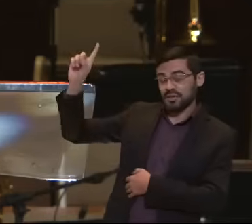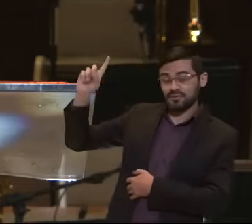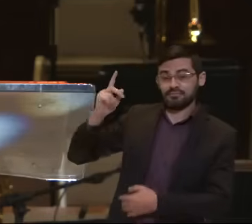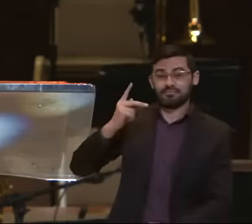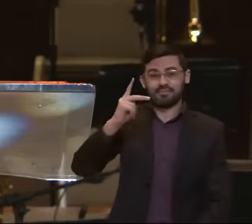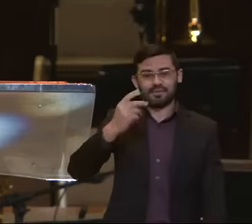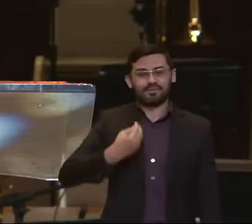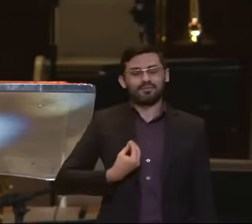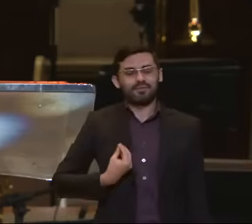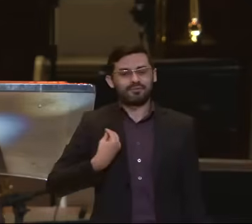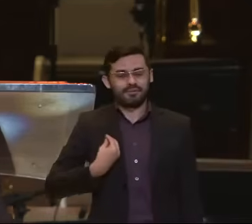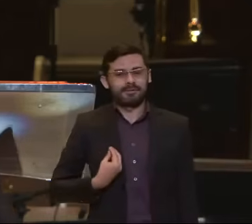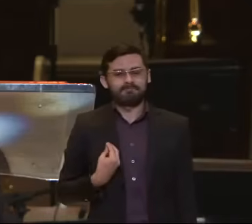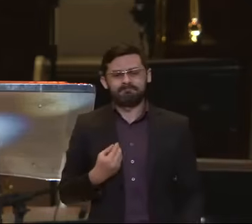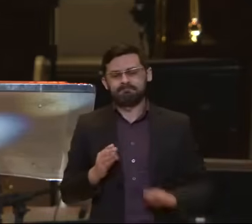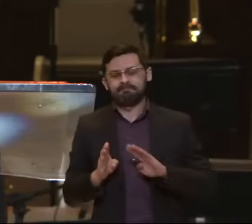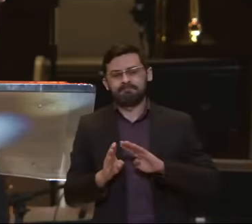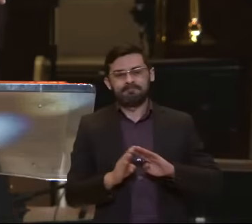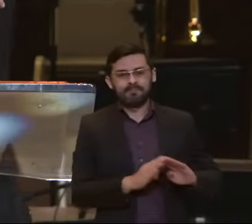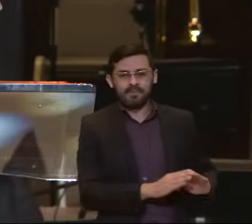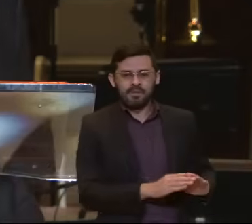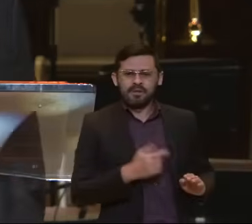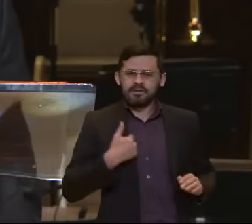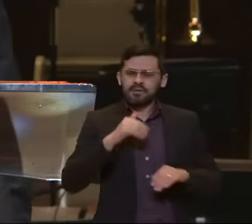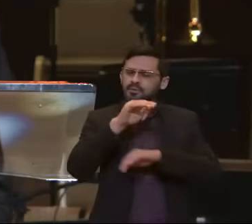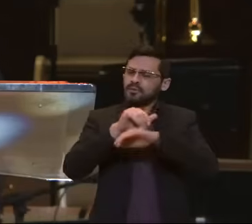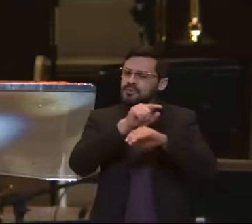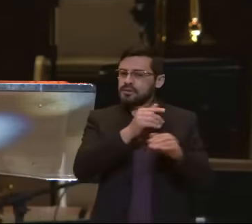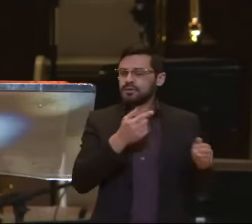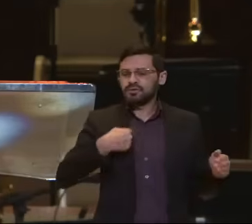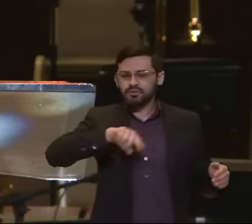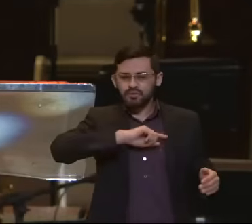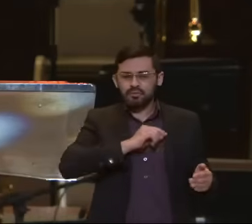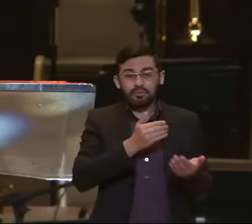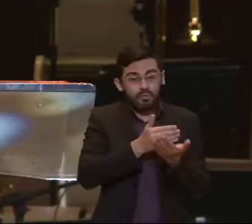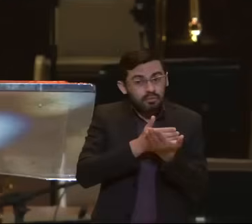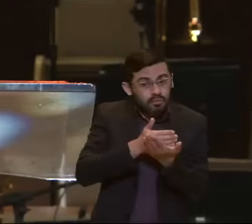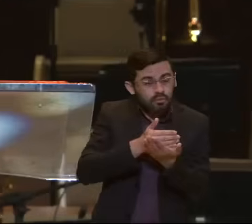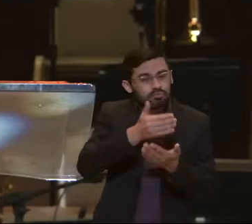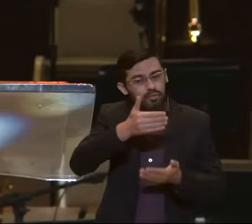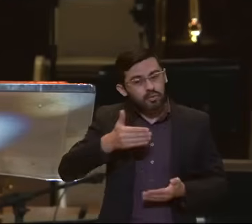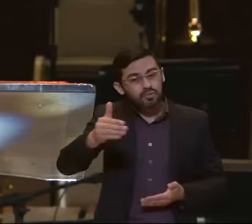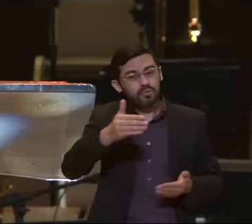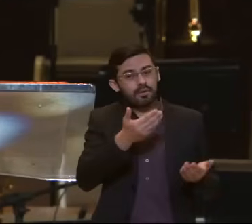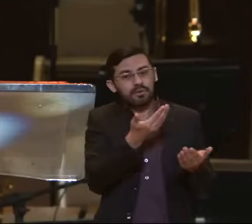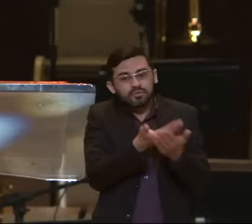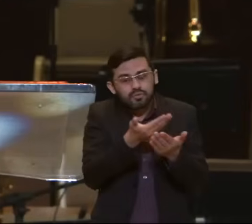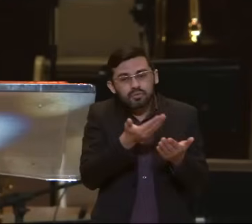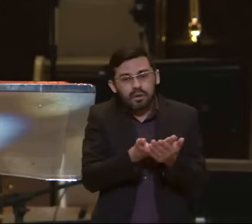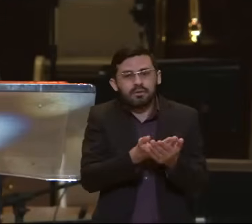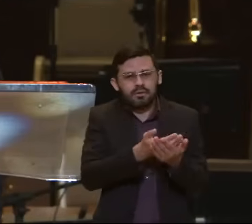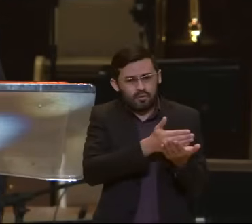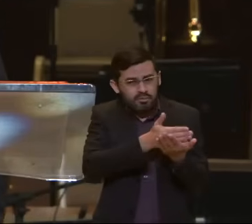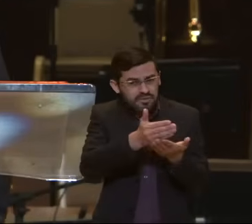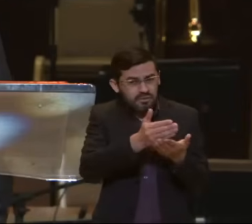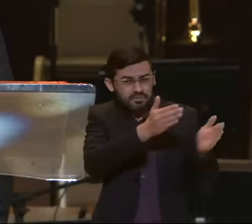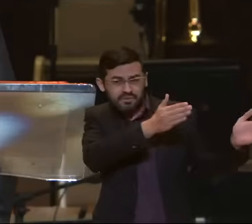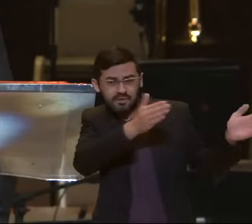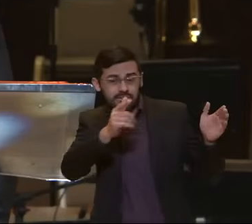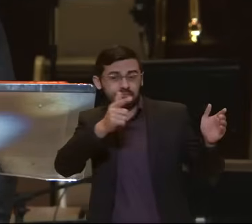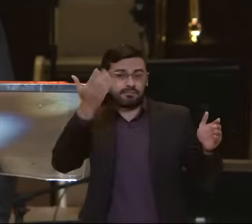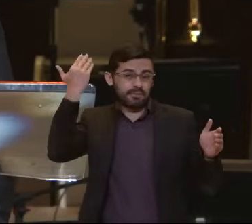Eu queria convidar você para a gente continuar a estudar a palavra de Deus que começamos a semana passada, em João